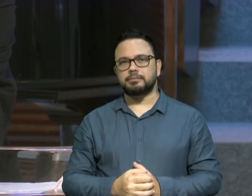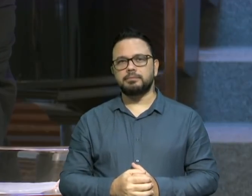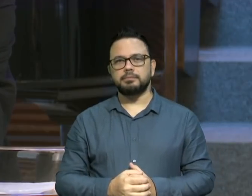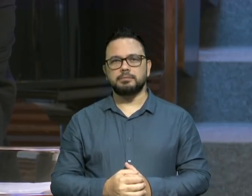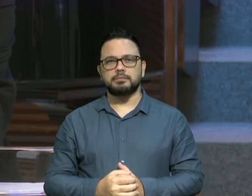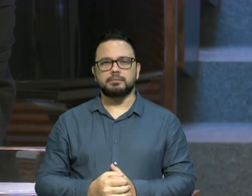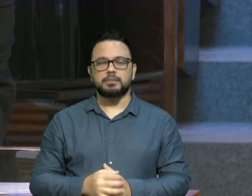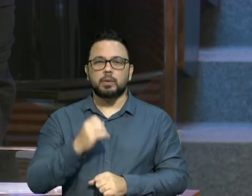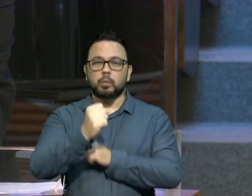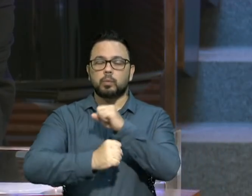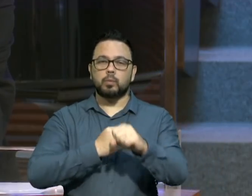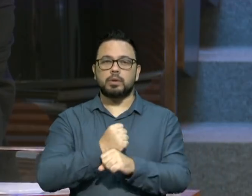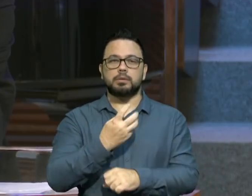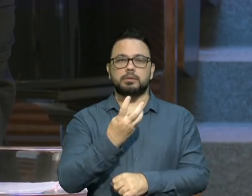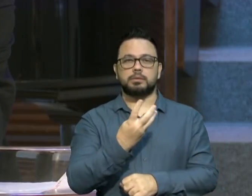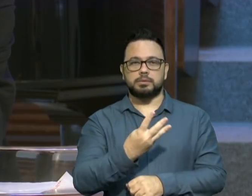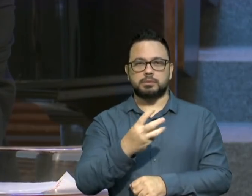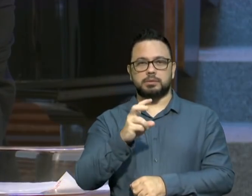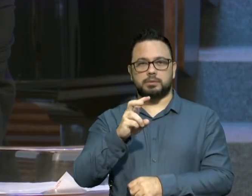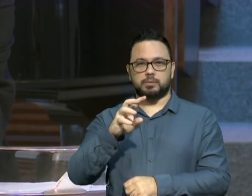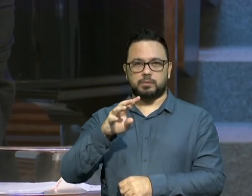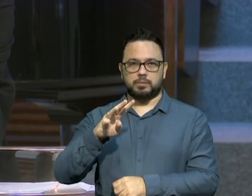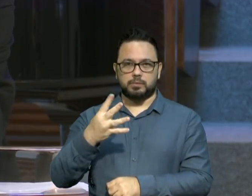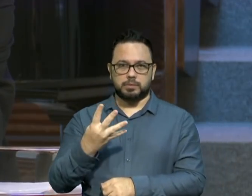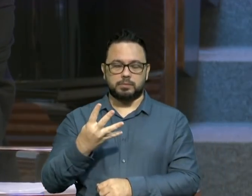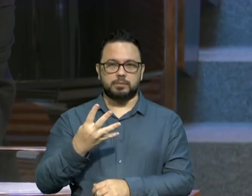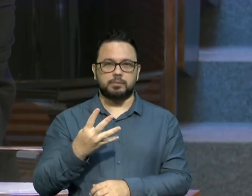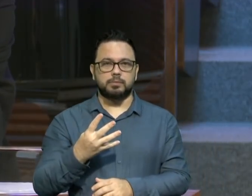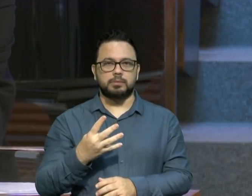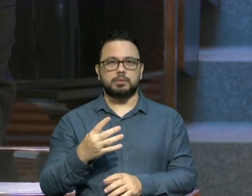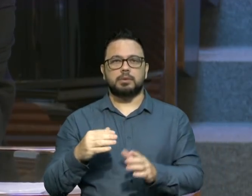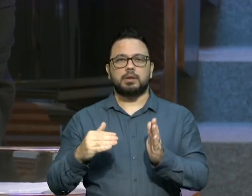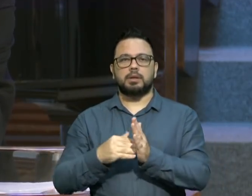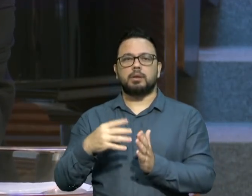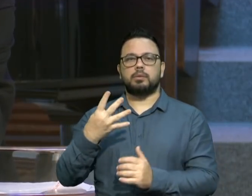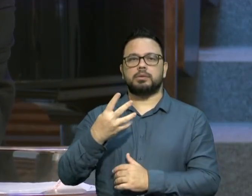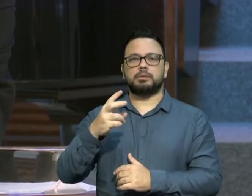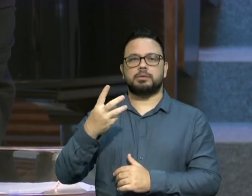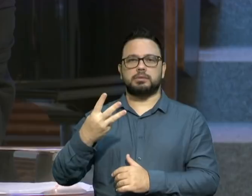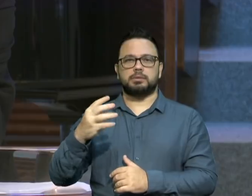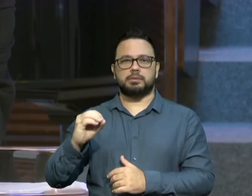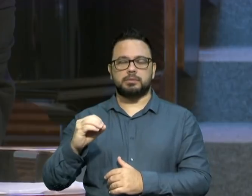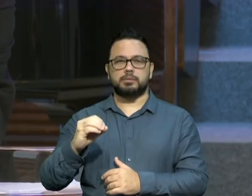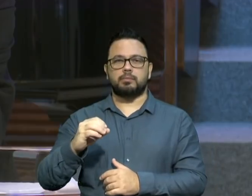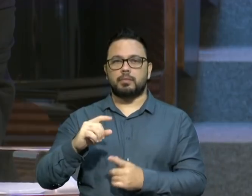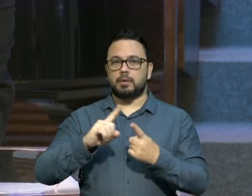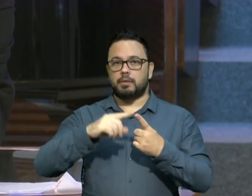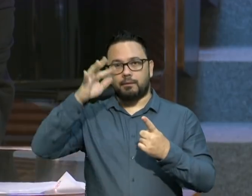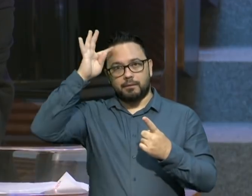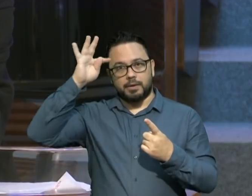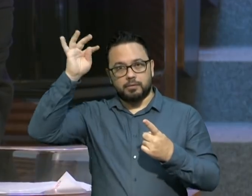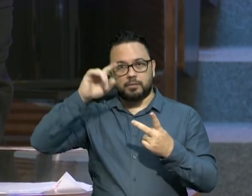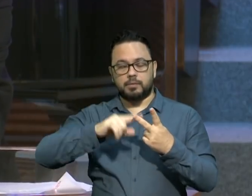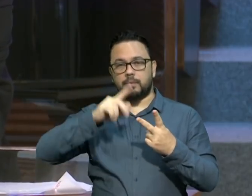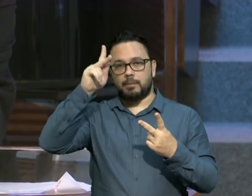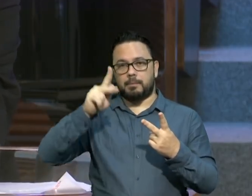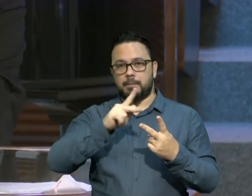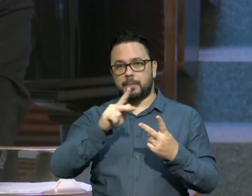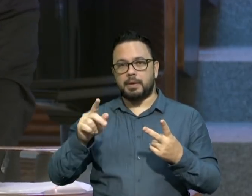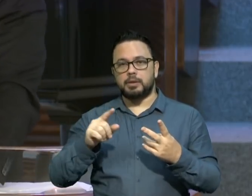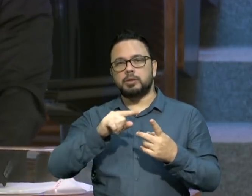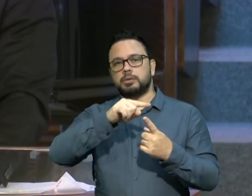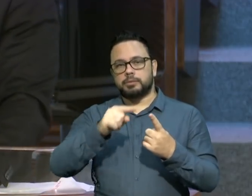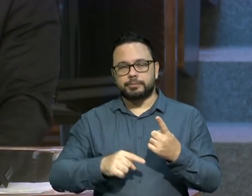e no ano 354 no ano 430 um filósofo um bispo um escritor um padre chamado